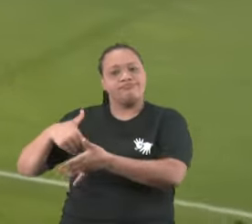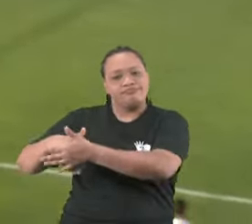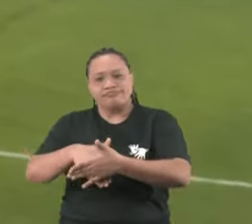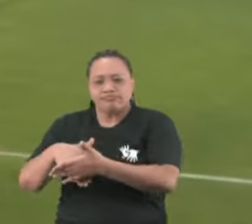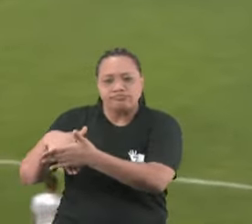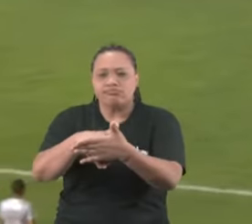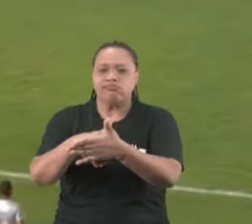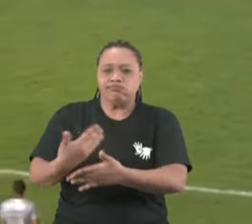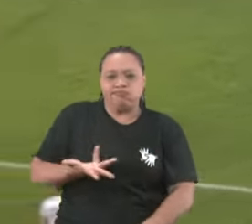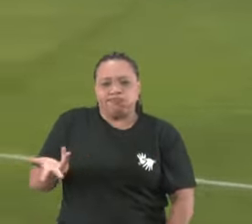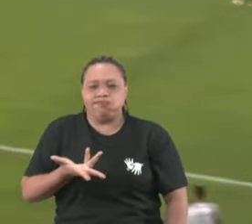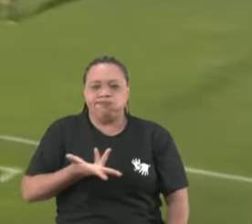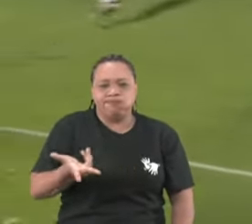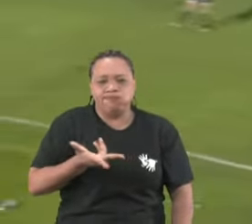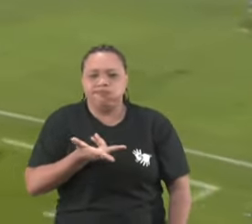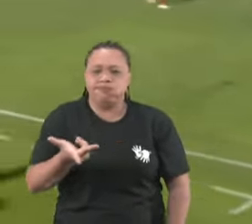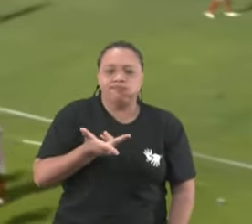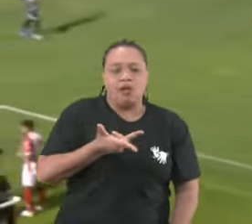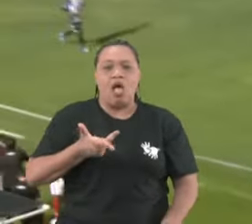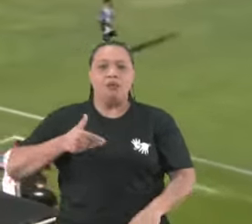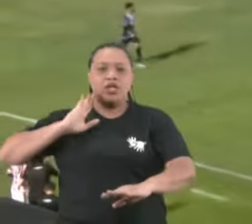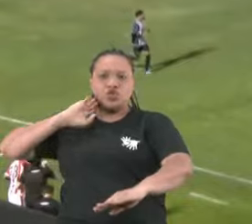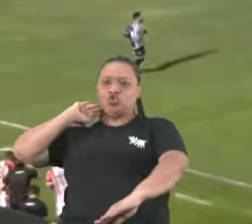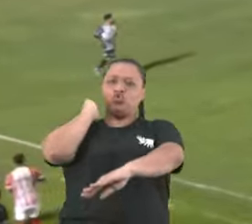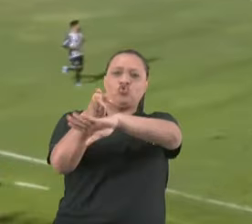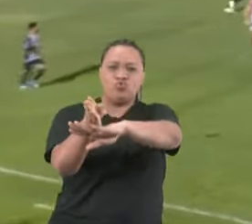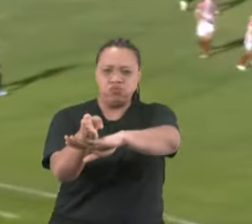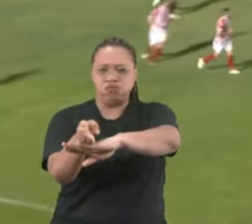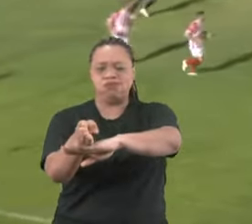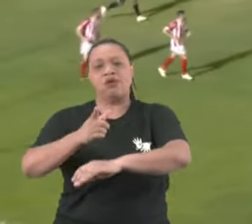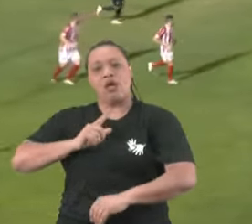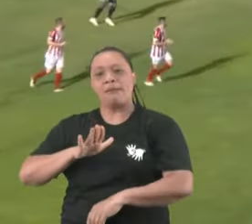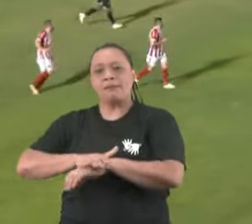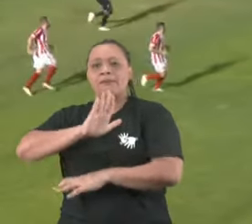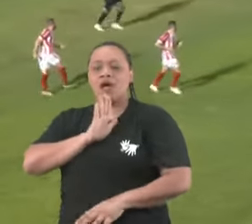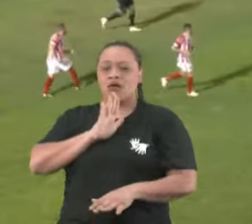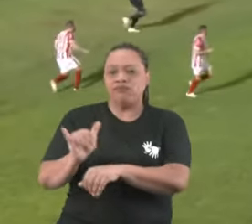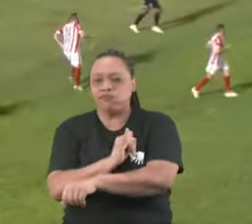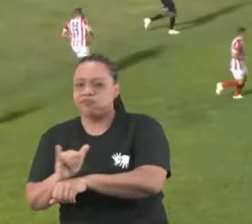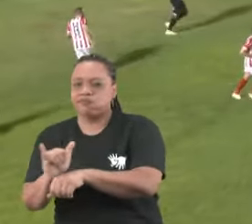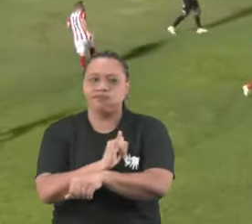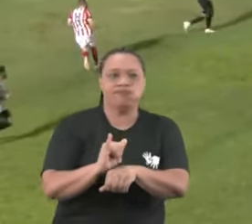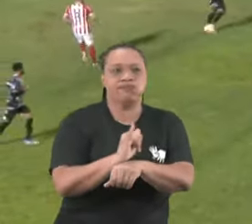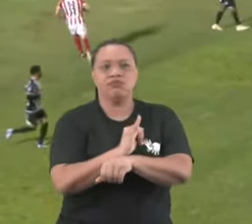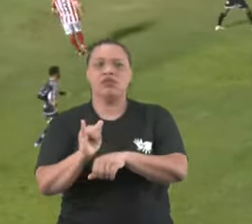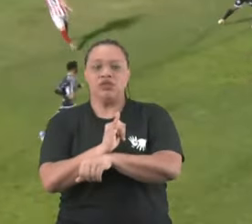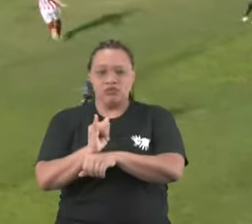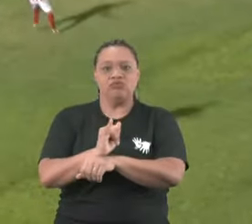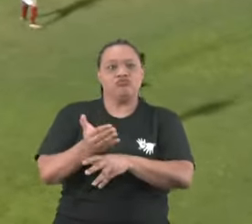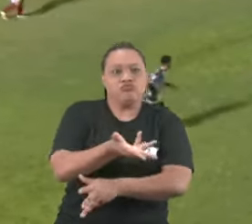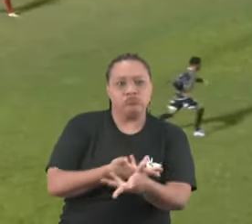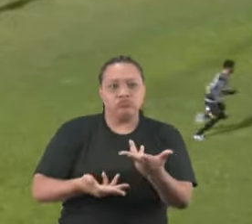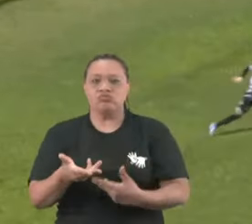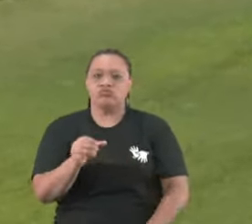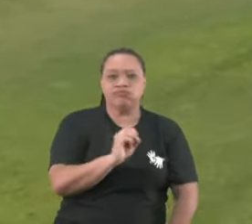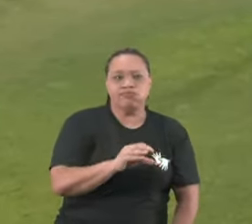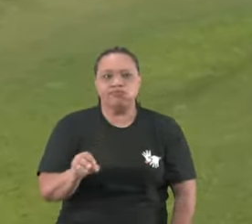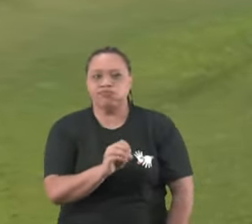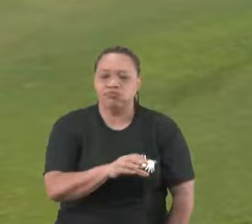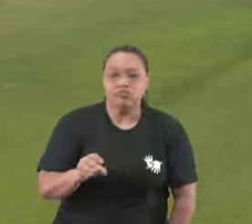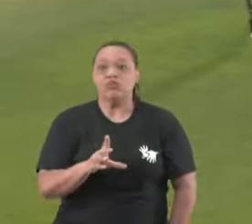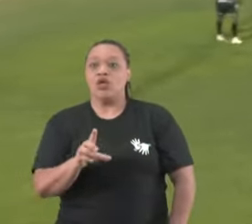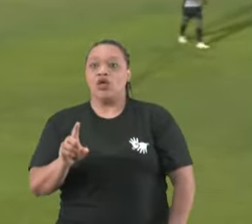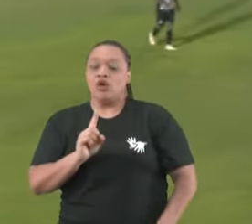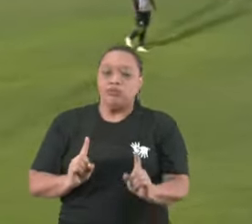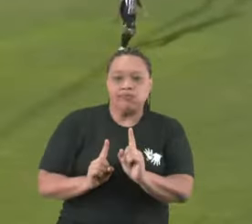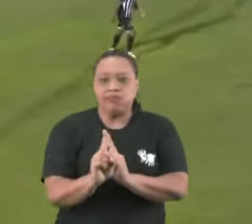velocidade, numa bola mais direta, numa ligação mais direta para os seus jogadores. E o time do